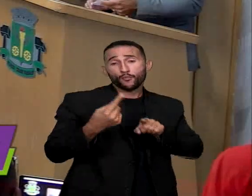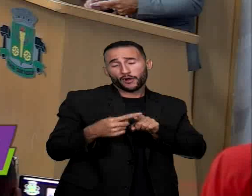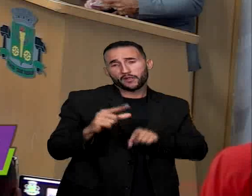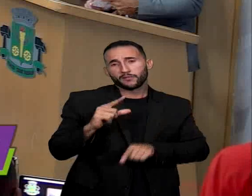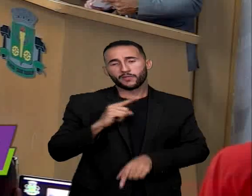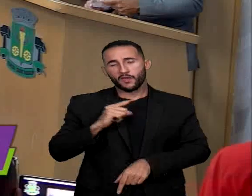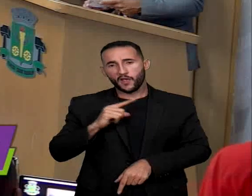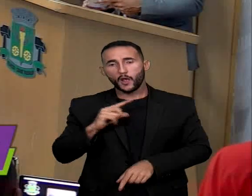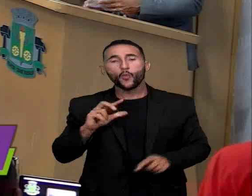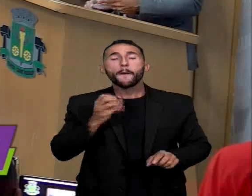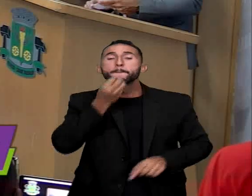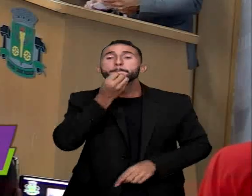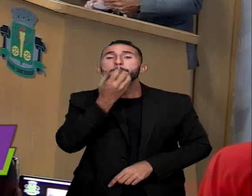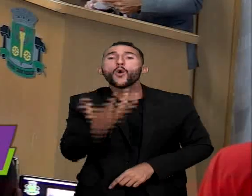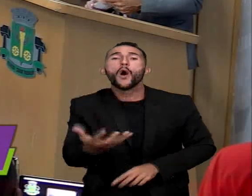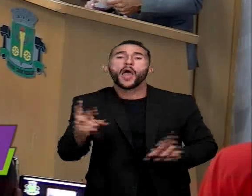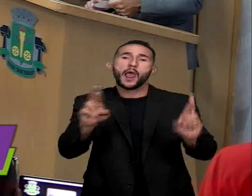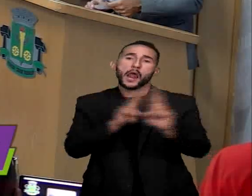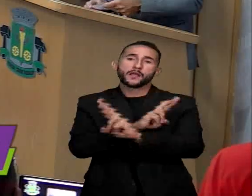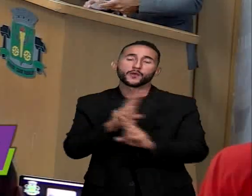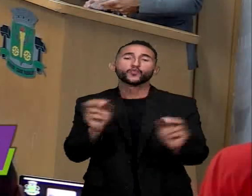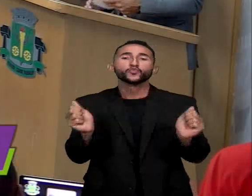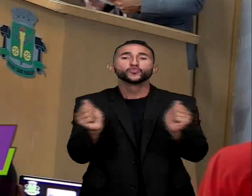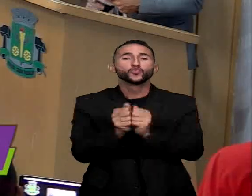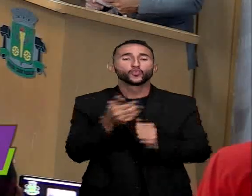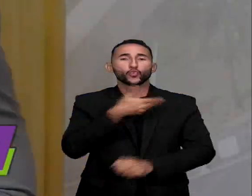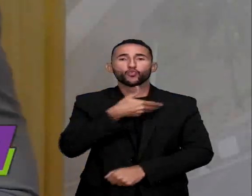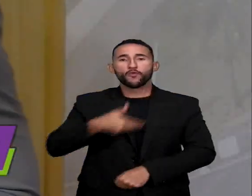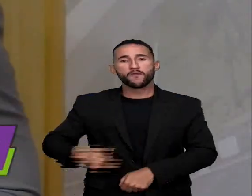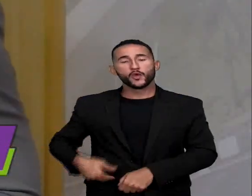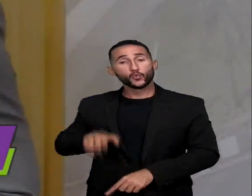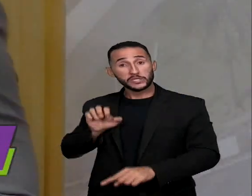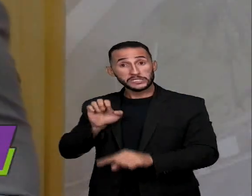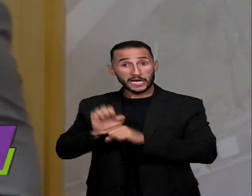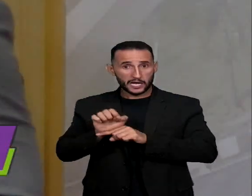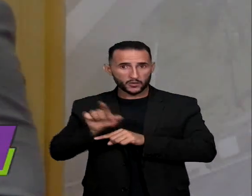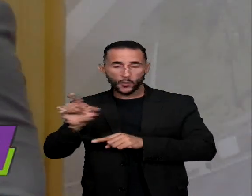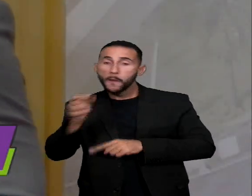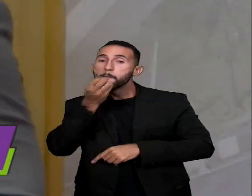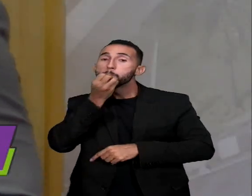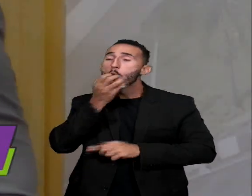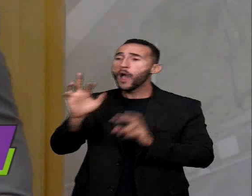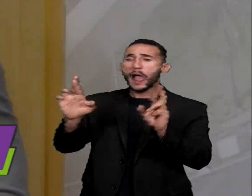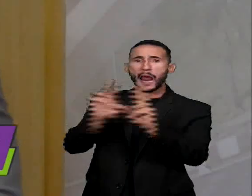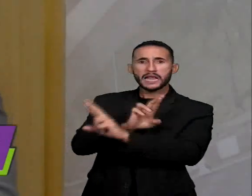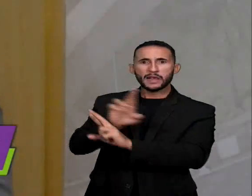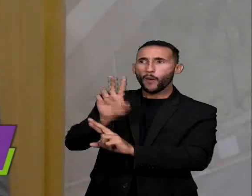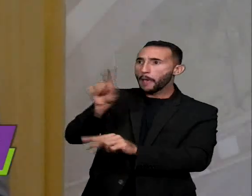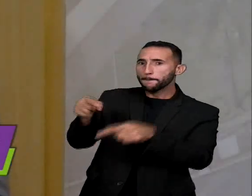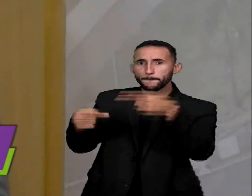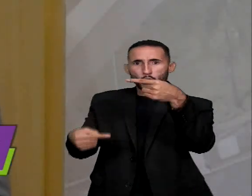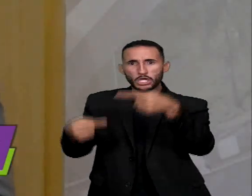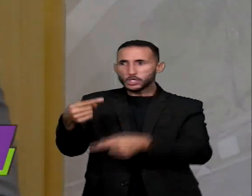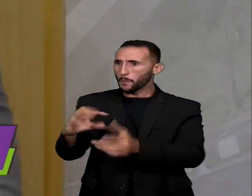excelente relacionamento com o governo do estado é um acionamento que ele não é político partidário mas é